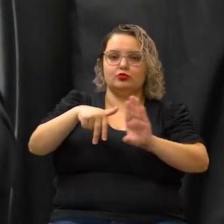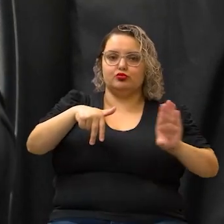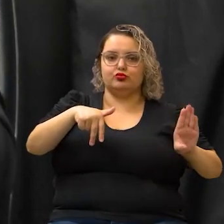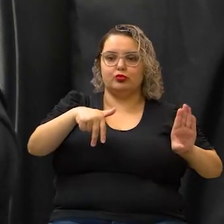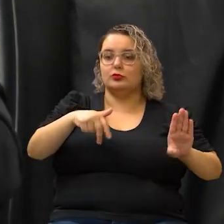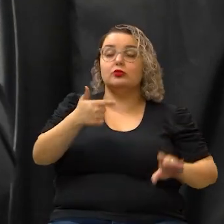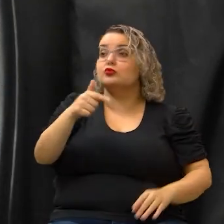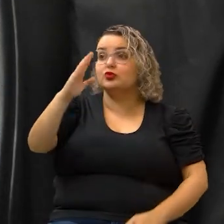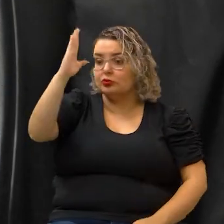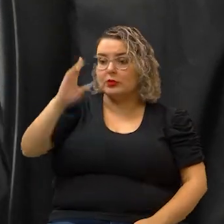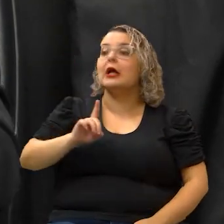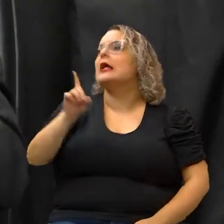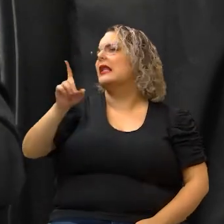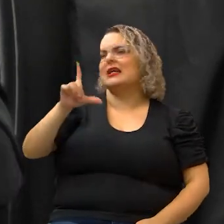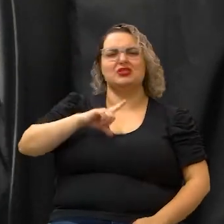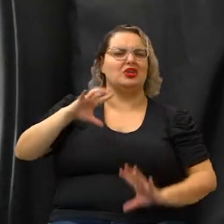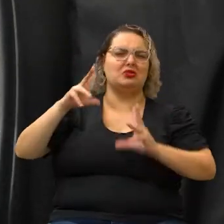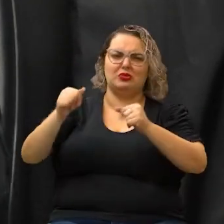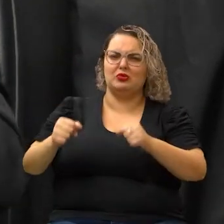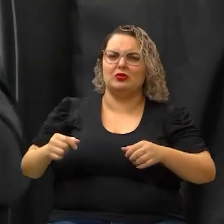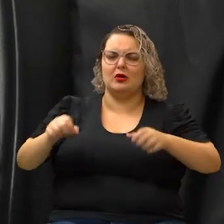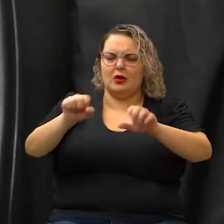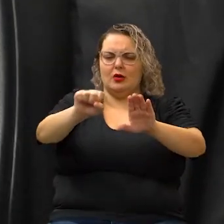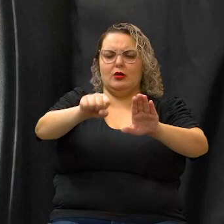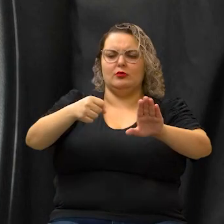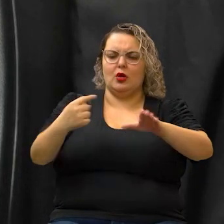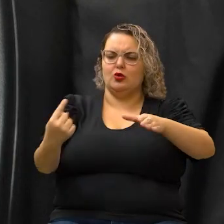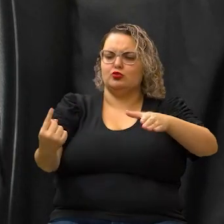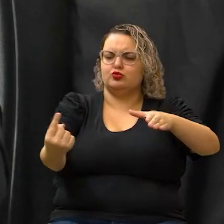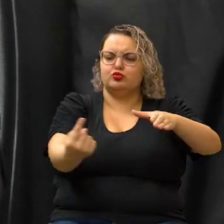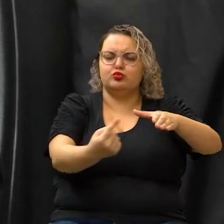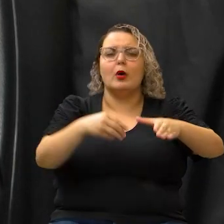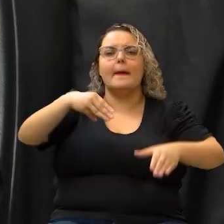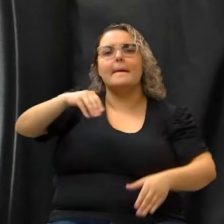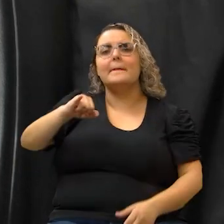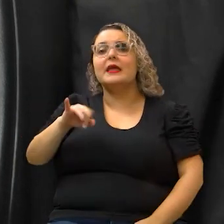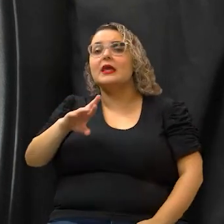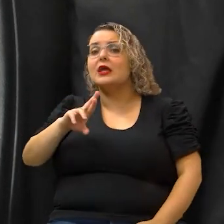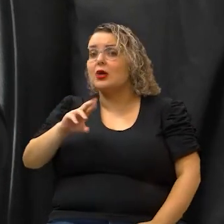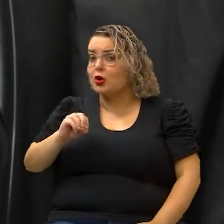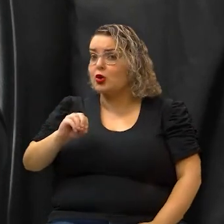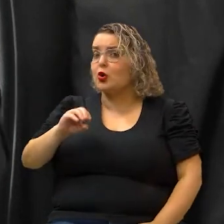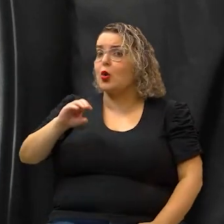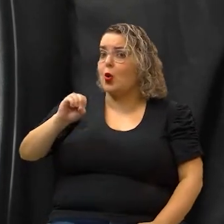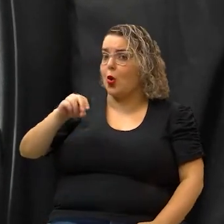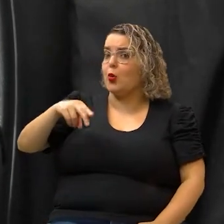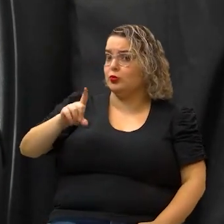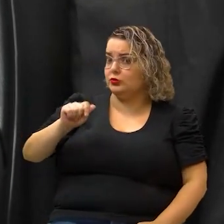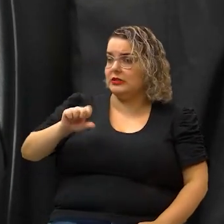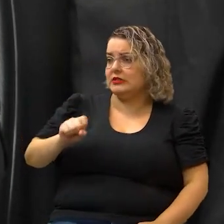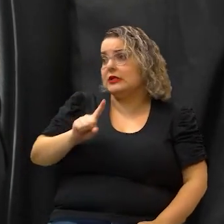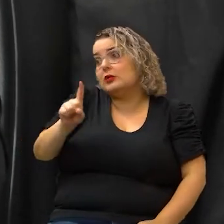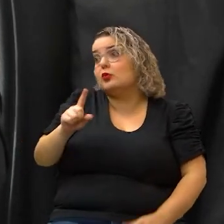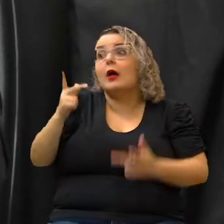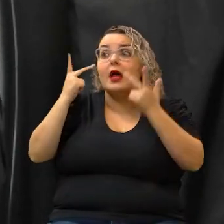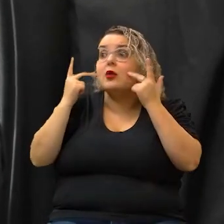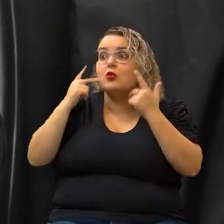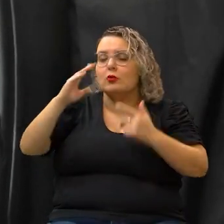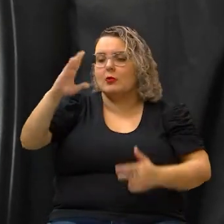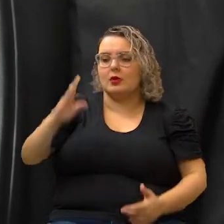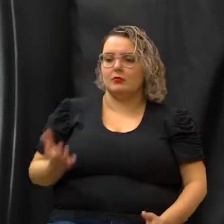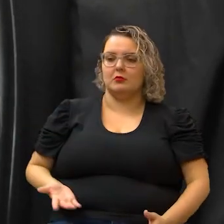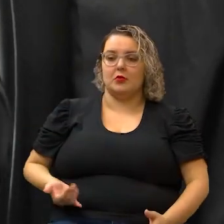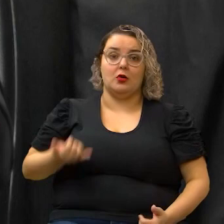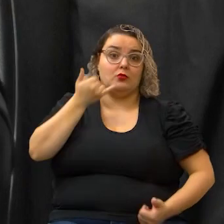não tinha no Brasil ainda. Lá já tinha tudo, micro-ondas, tinha tudo que não tinha ainda, não era comum no Brasil, né?